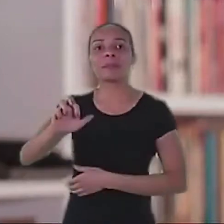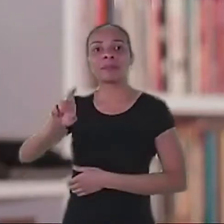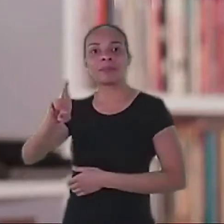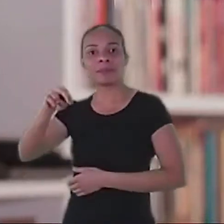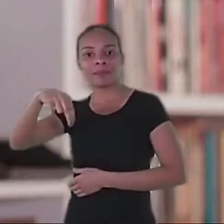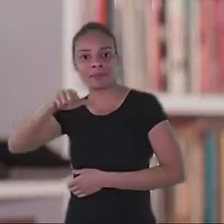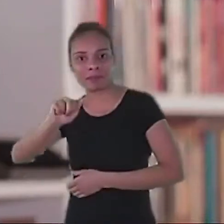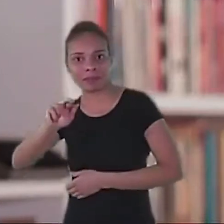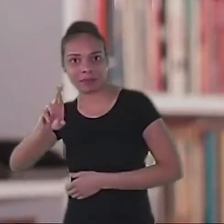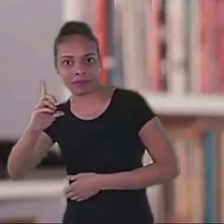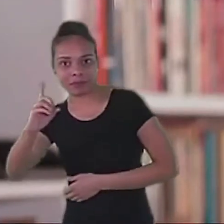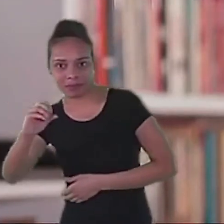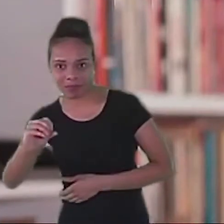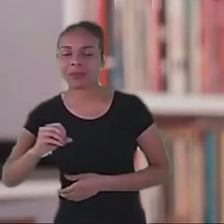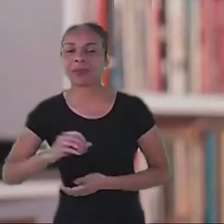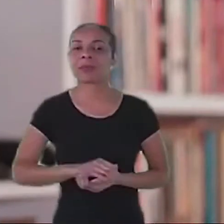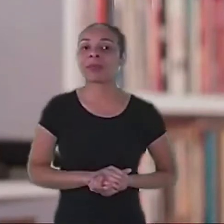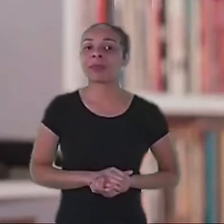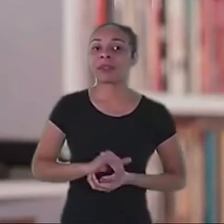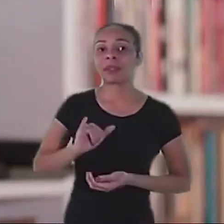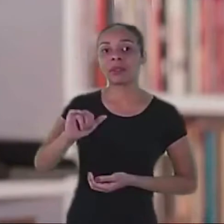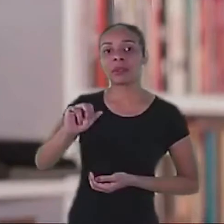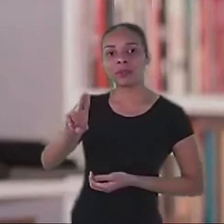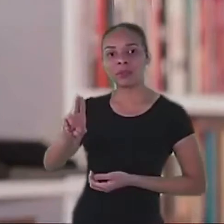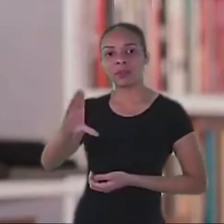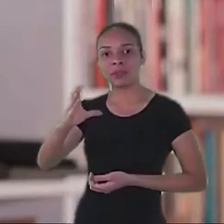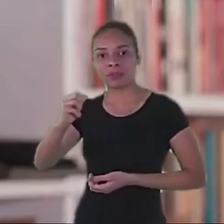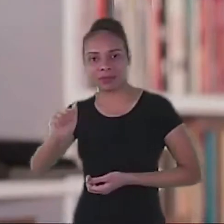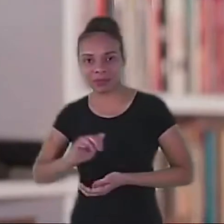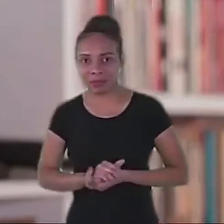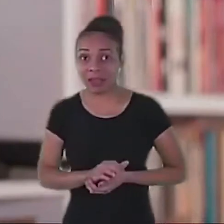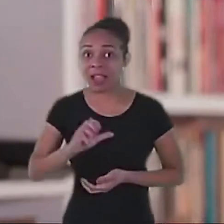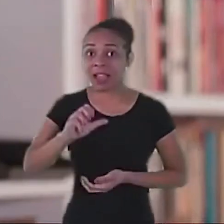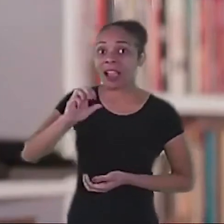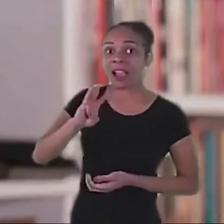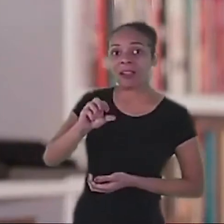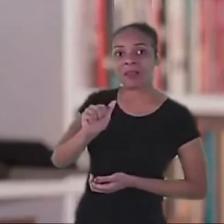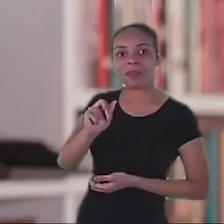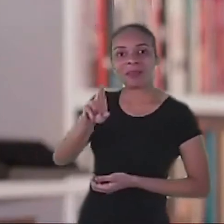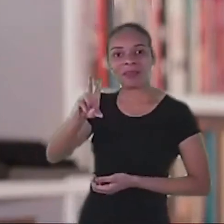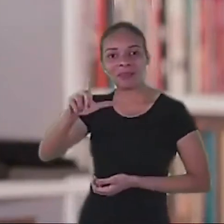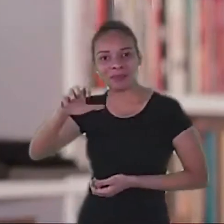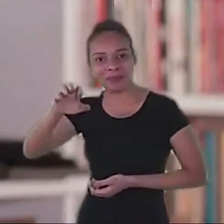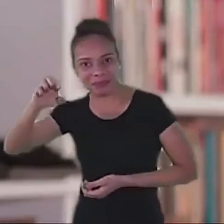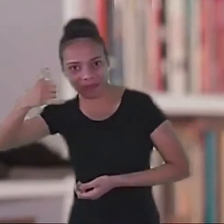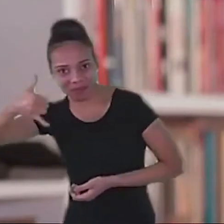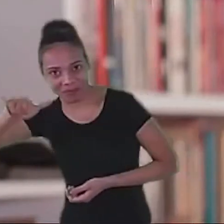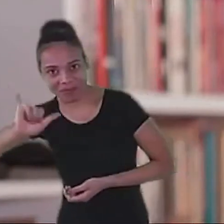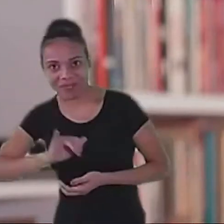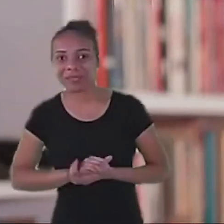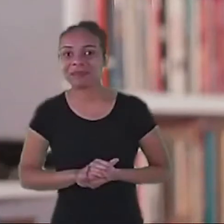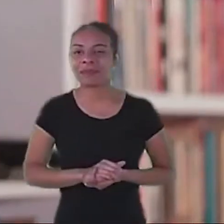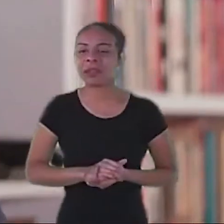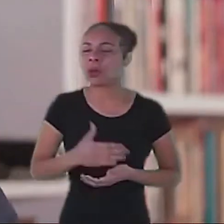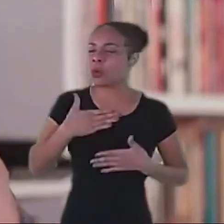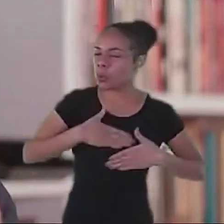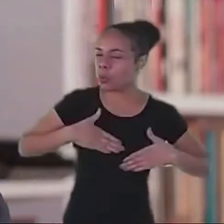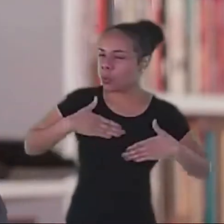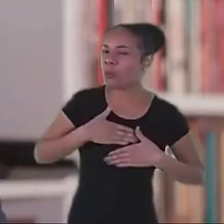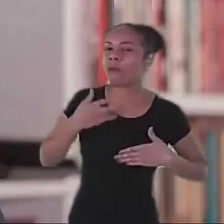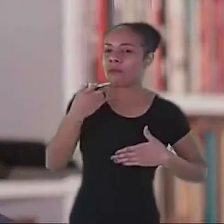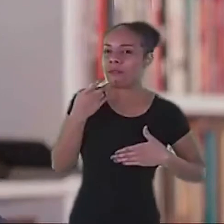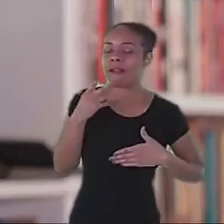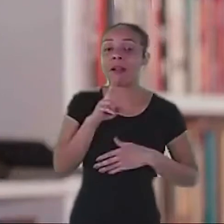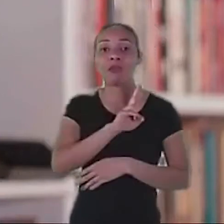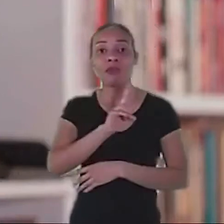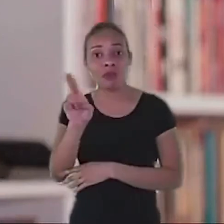Ferrari, Andréia Figueiredo, Arley Vitor, Gustavo Baduino, Gabriel Santabala. Eu gosto de falar nomes todos que estão